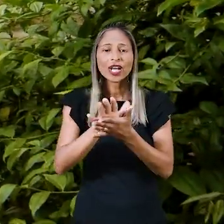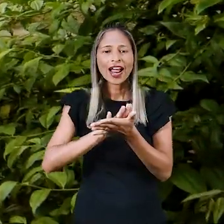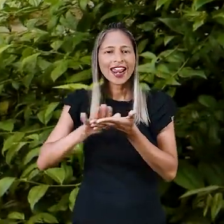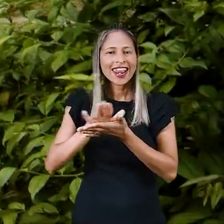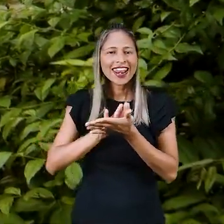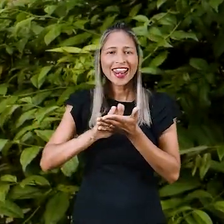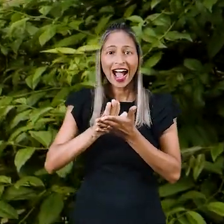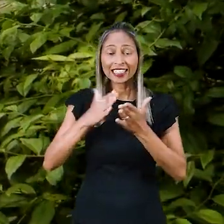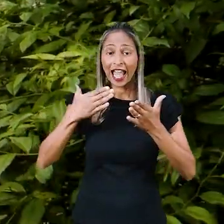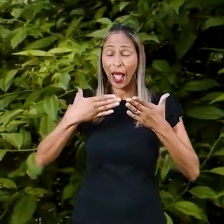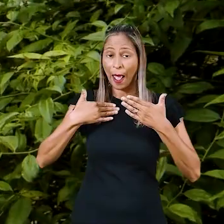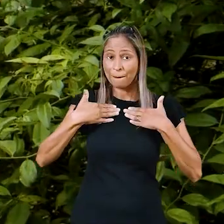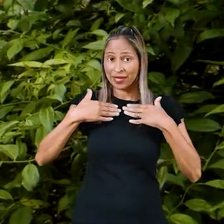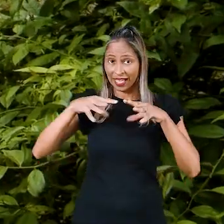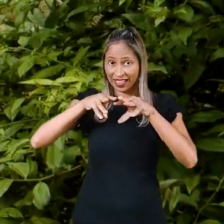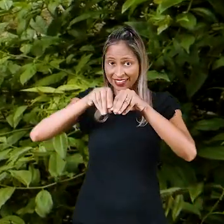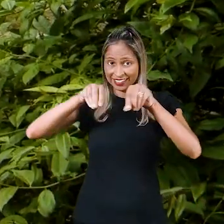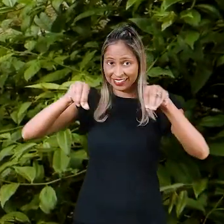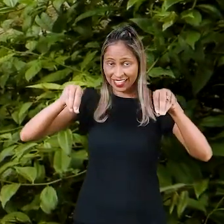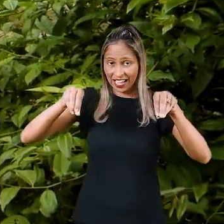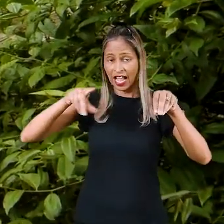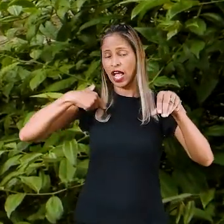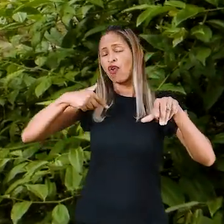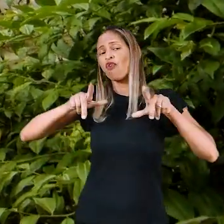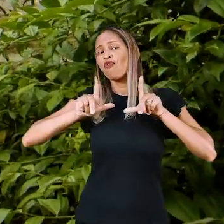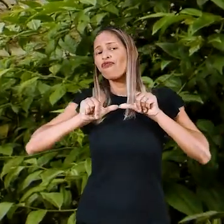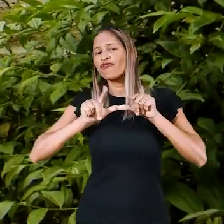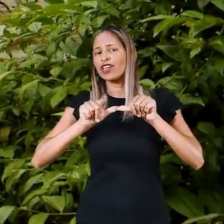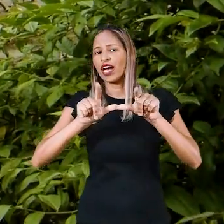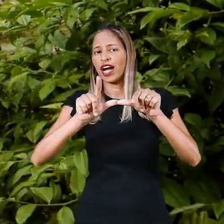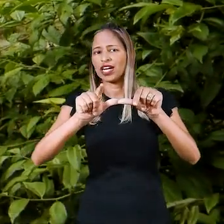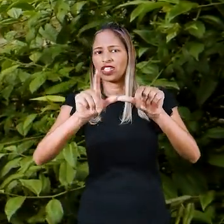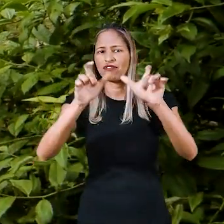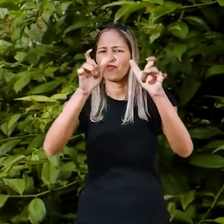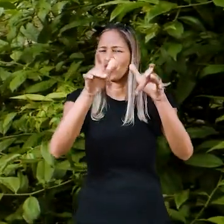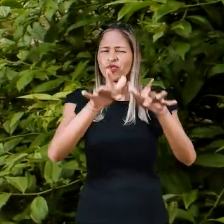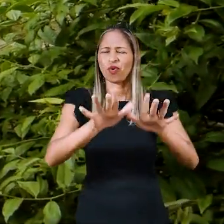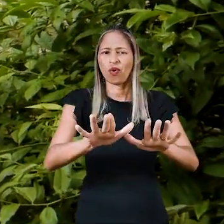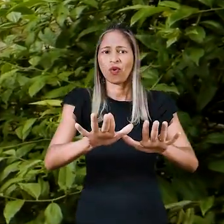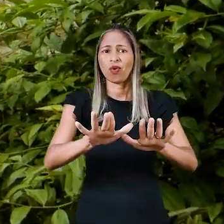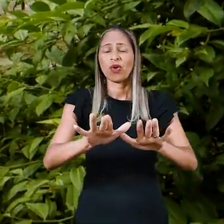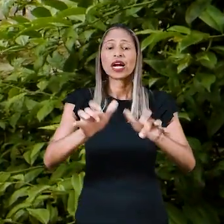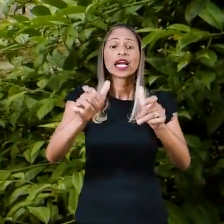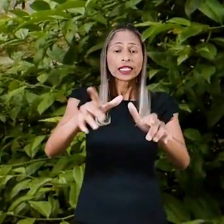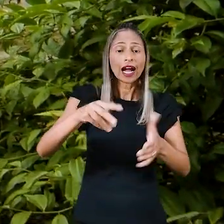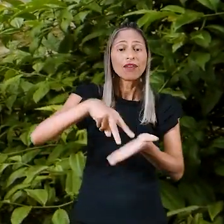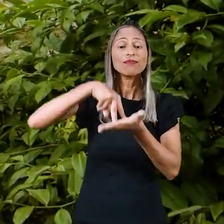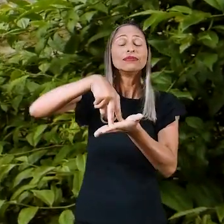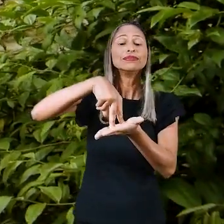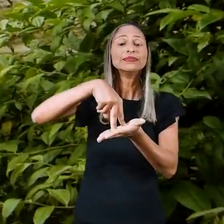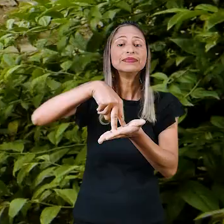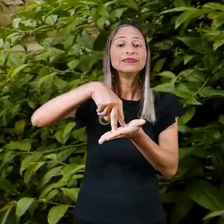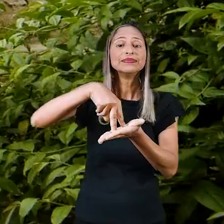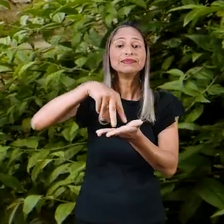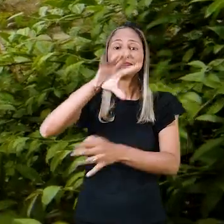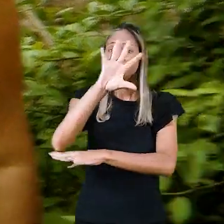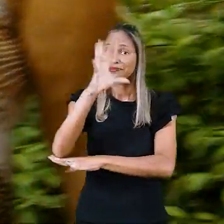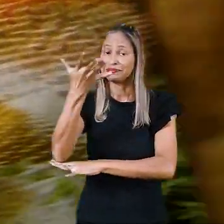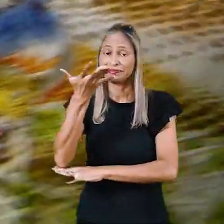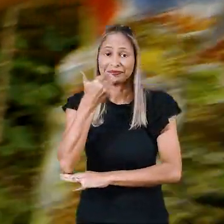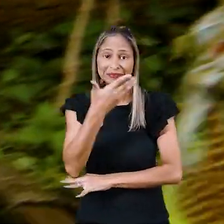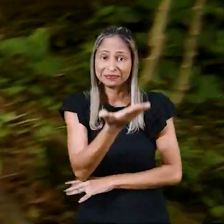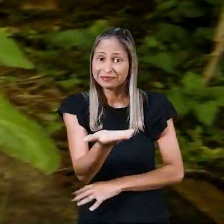fertilizante, nada. Gente, essa é minha terra. Viajei, ficou abandonado. O que está sobrevivendo aqui?